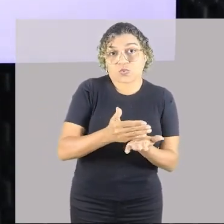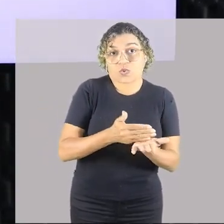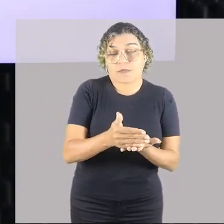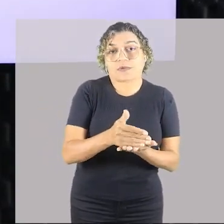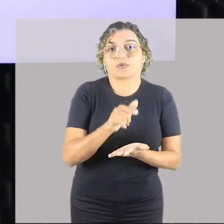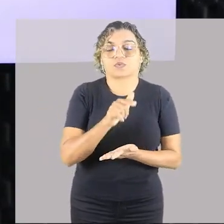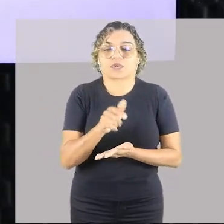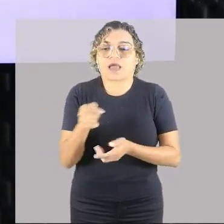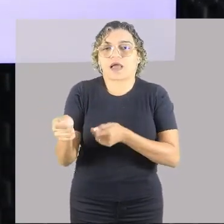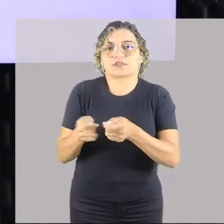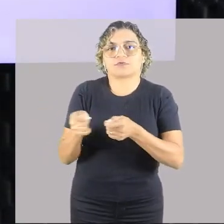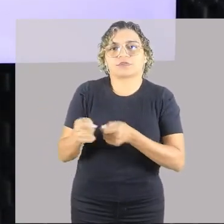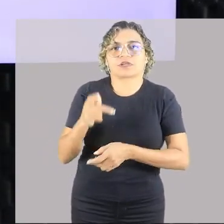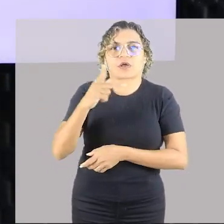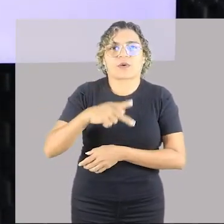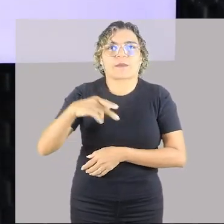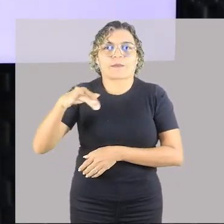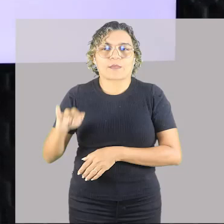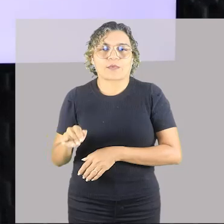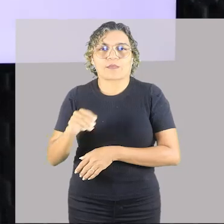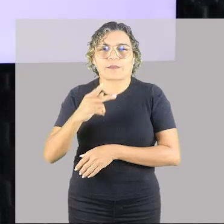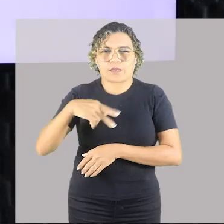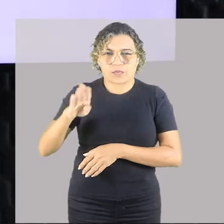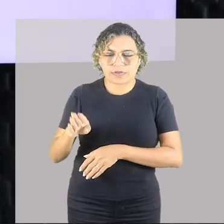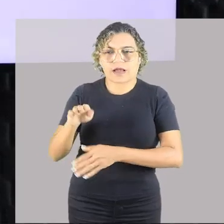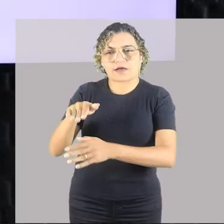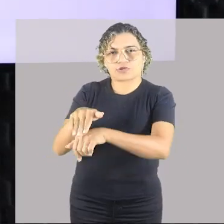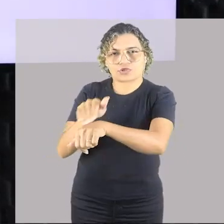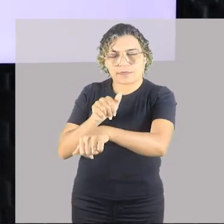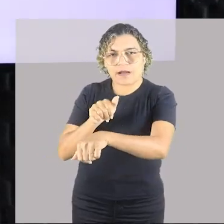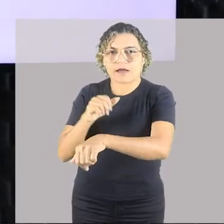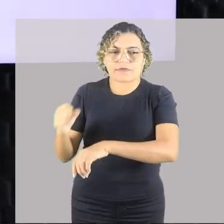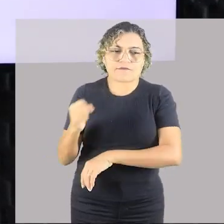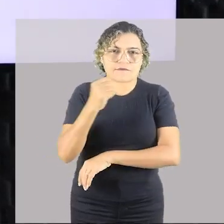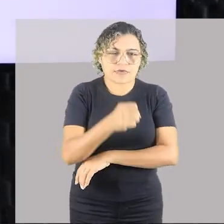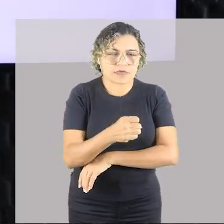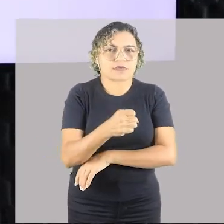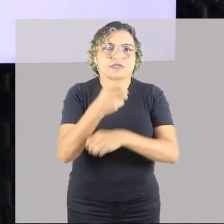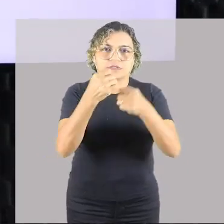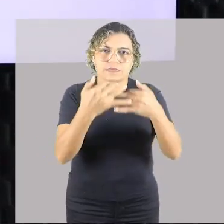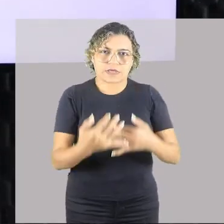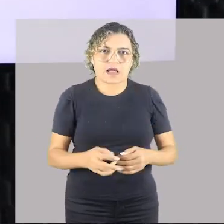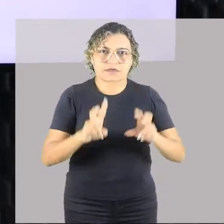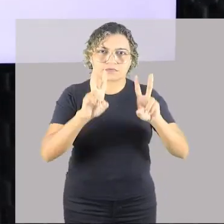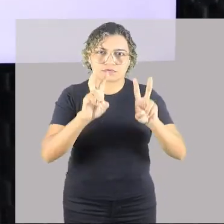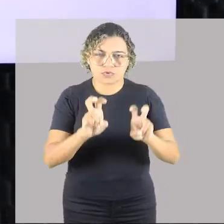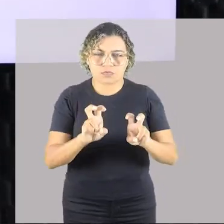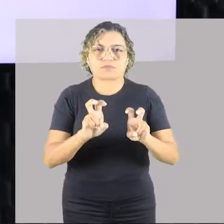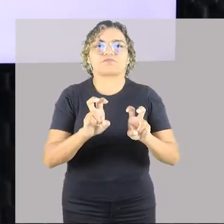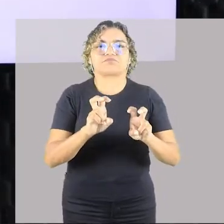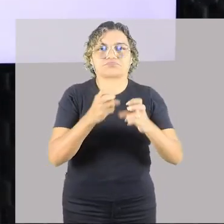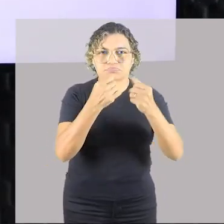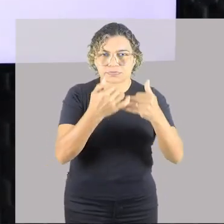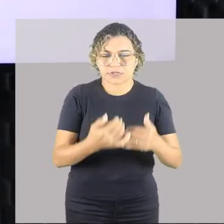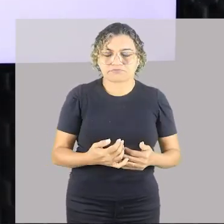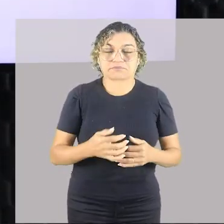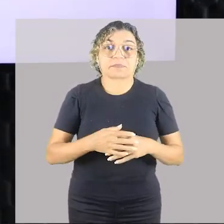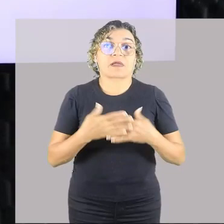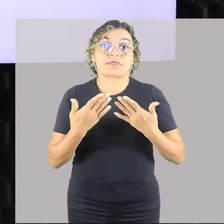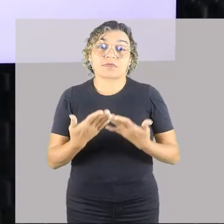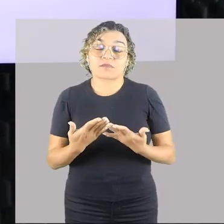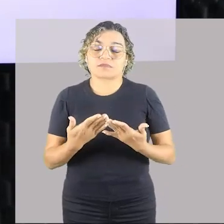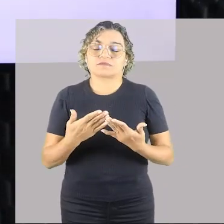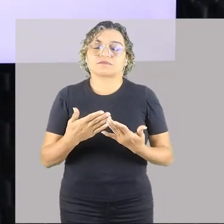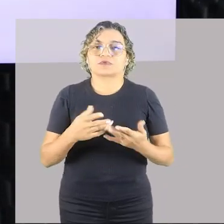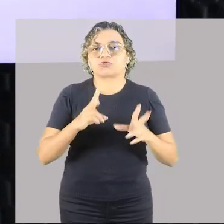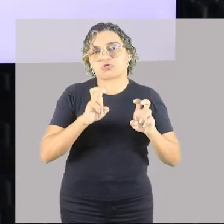é aquela em que a administração pública é chamada a se manifestar sobre determinada situação. O